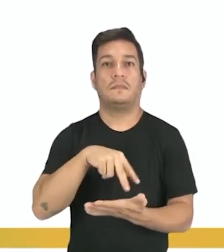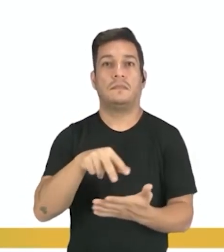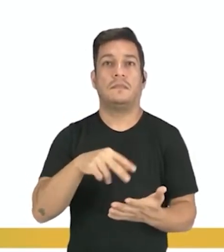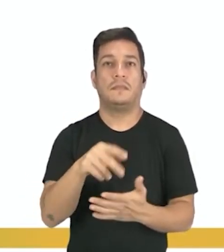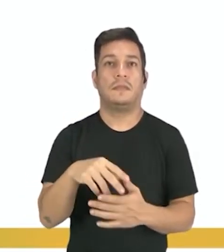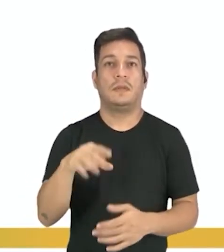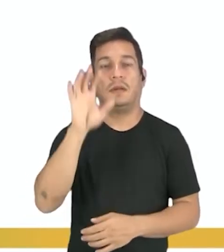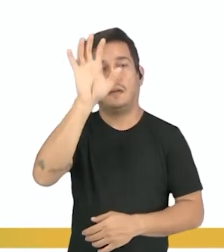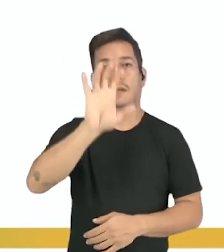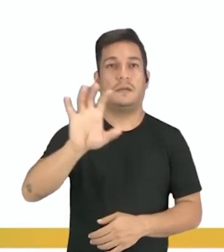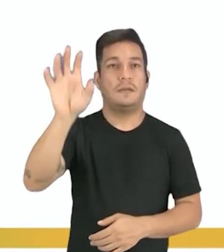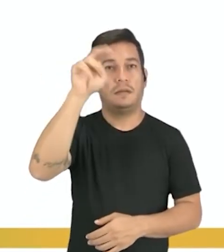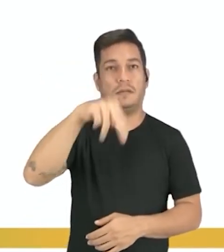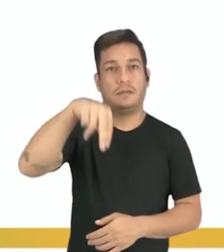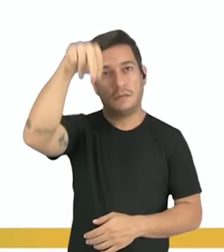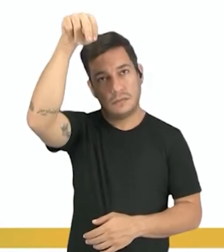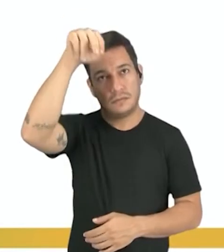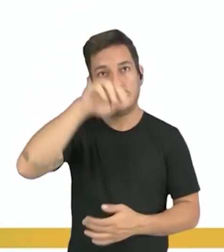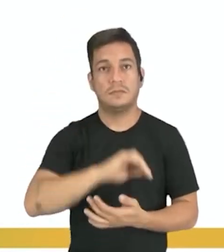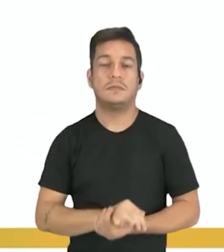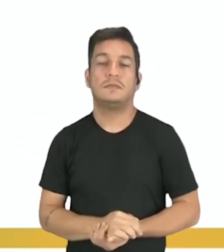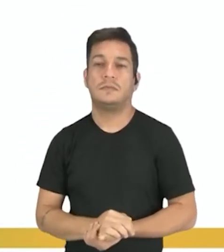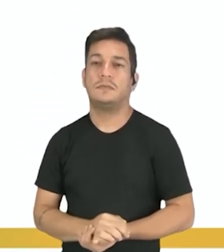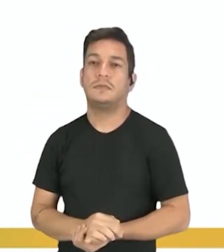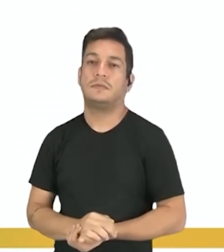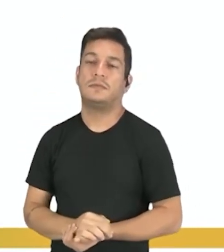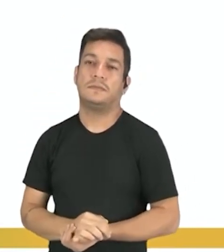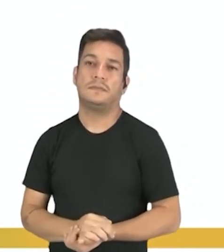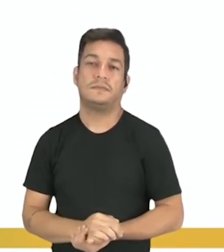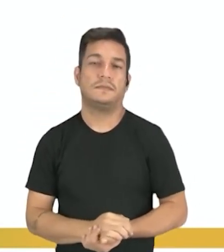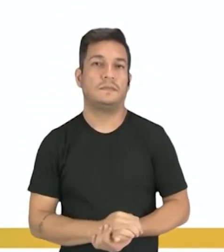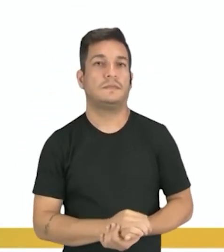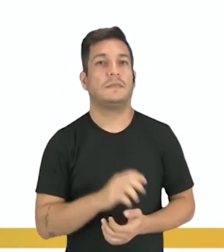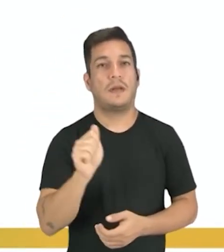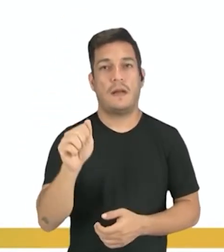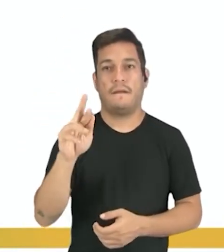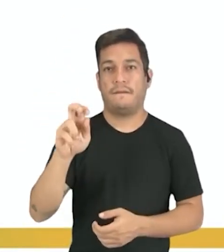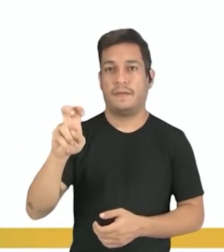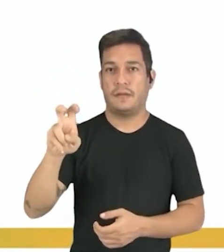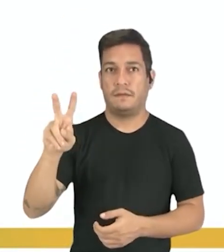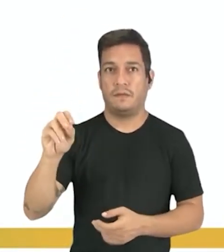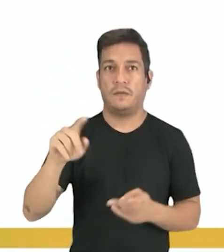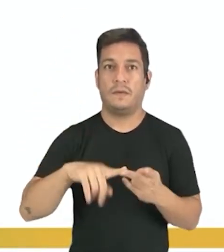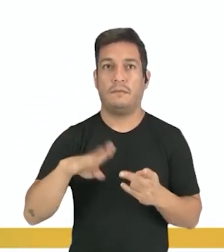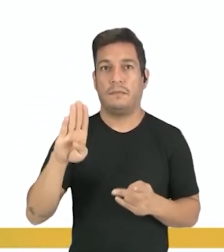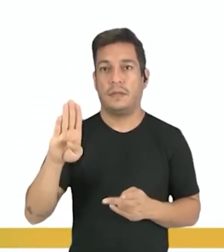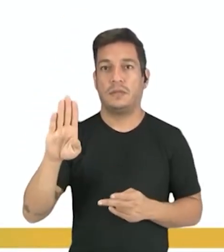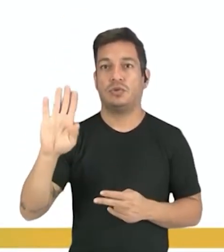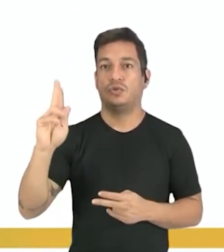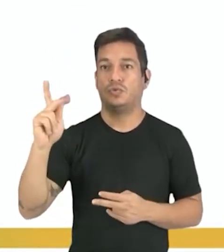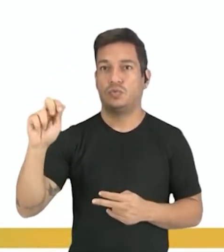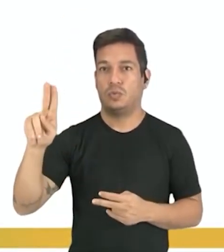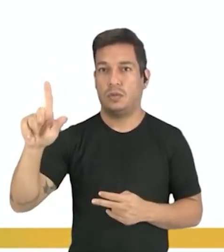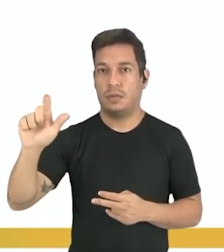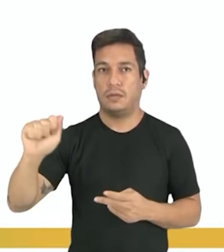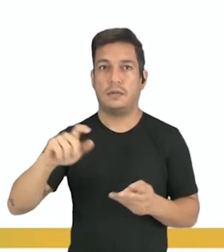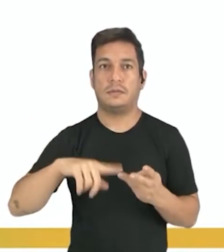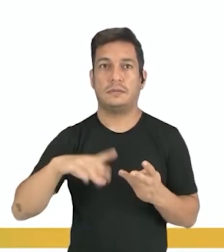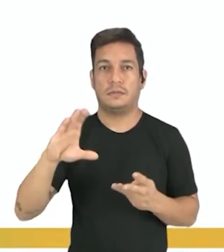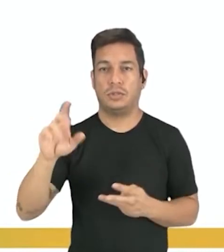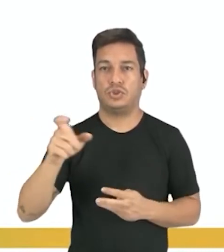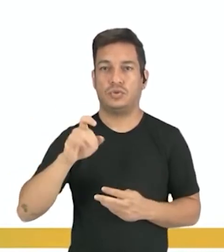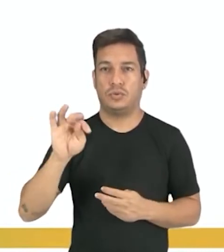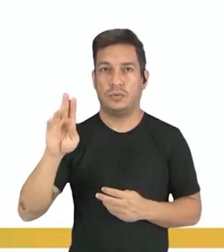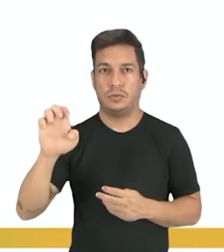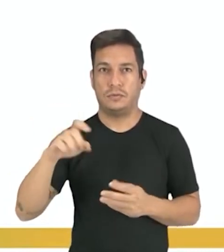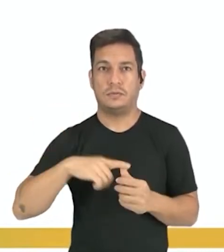qual dança abaixo é típica da região norte a frevo B chula